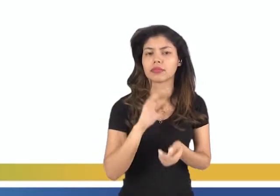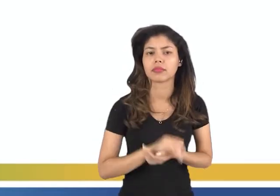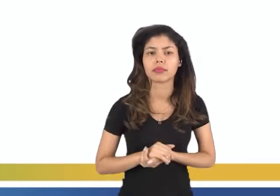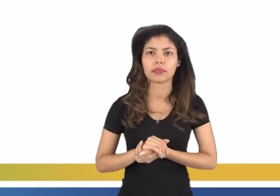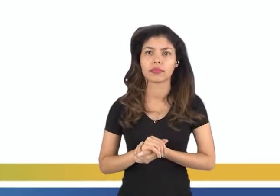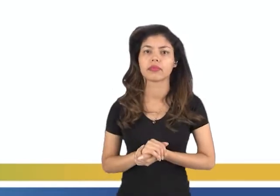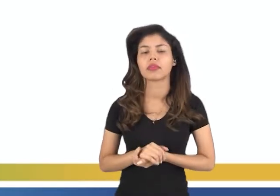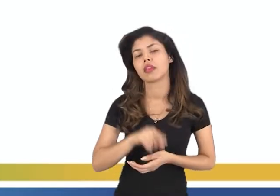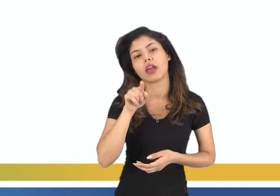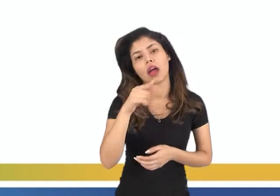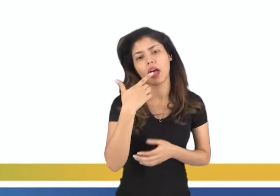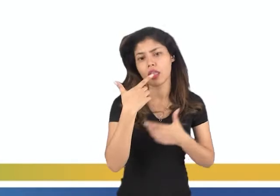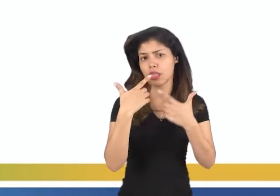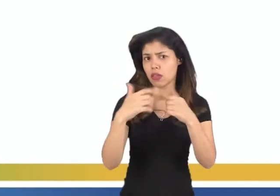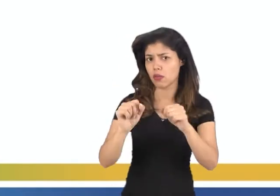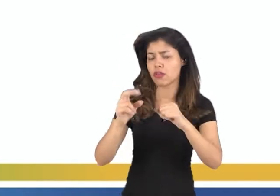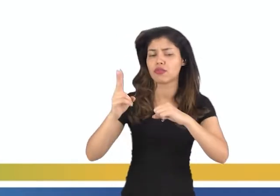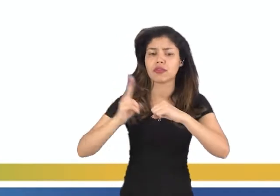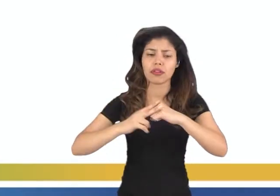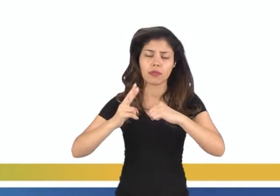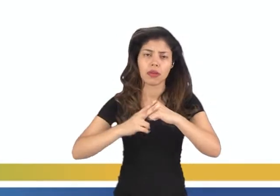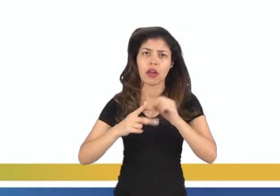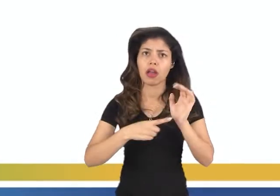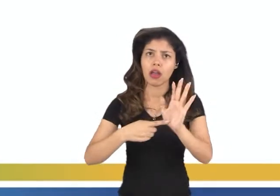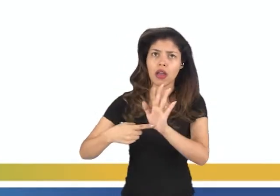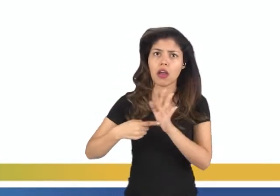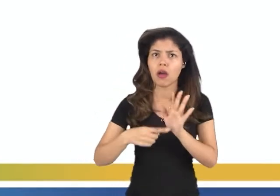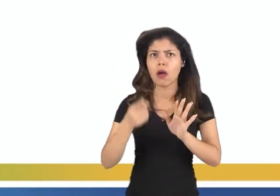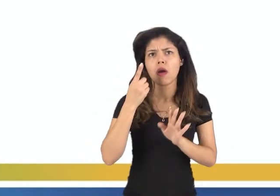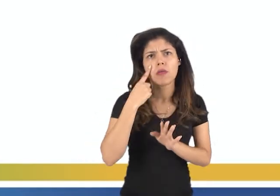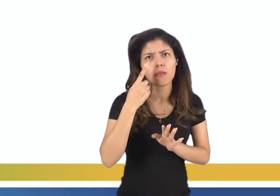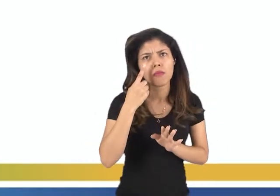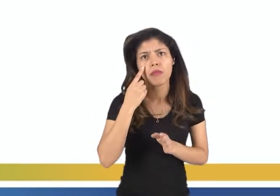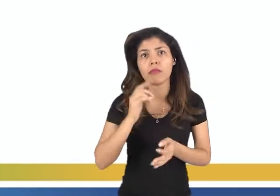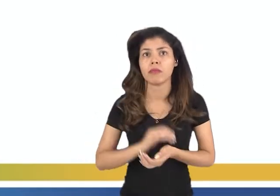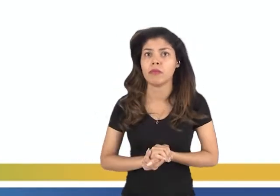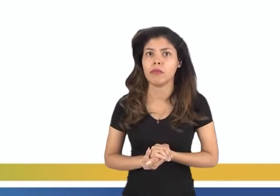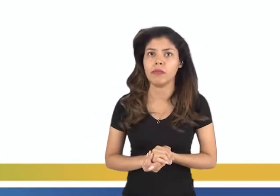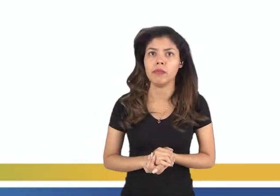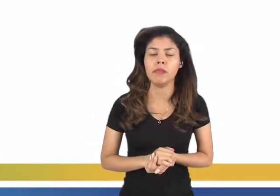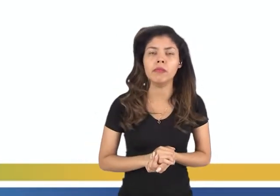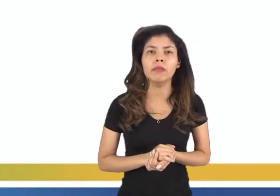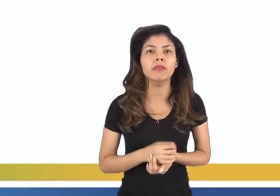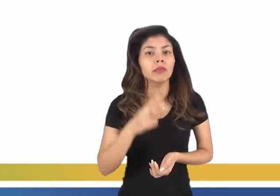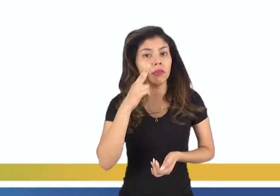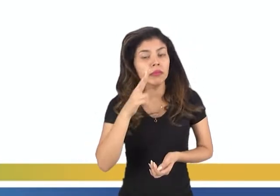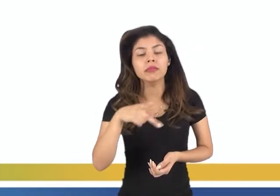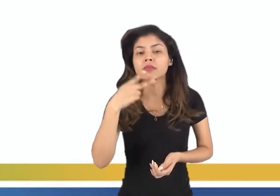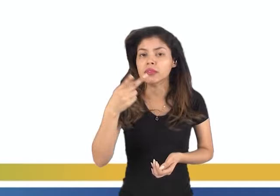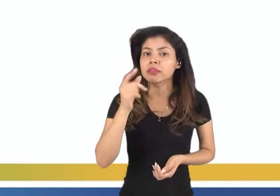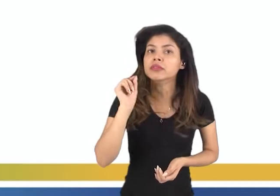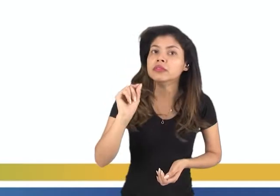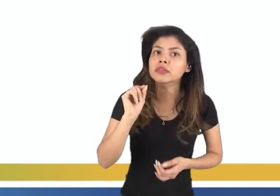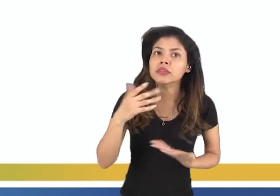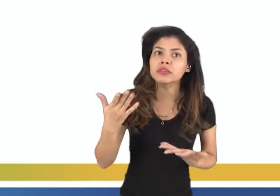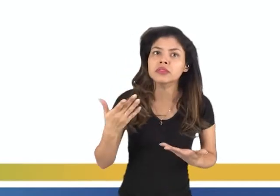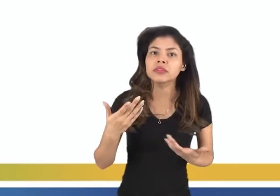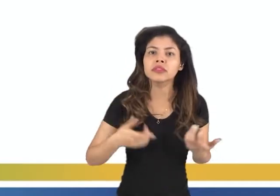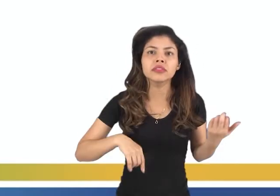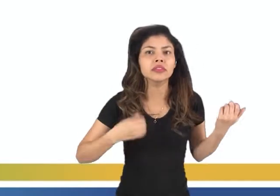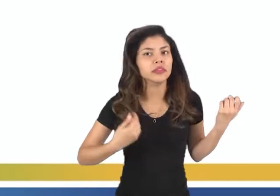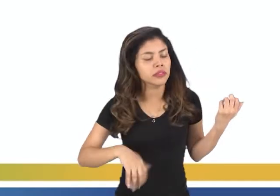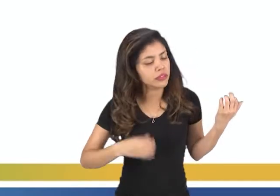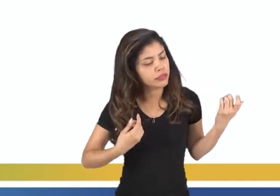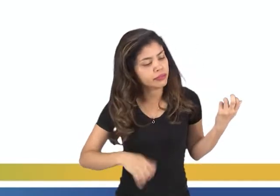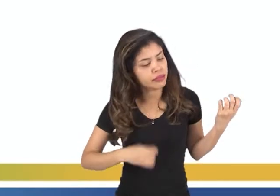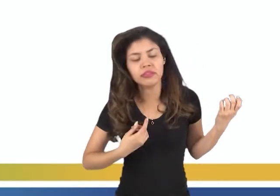Bom, o texto, a linguagem verbal foi posta. Agora observem que as cordas ali das quais eles estão falando são as cordas de